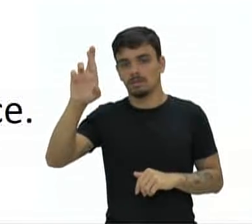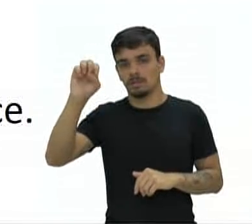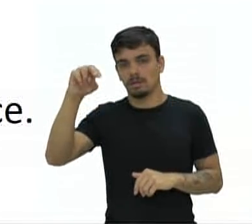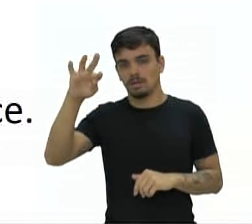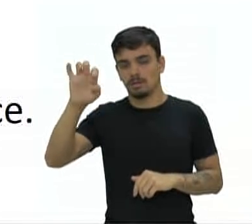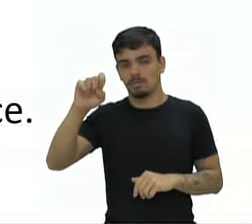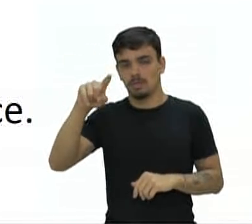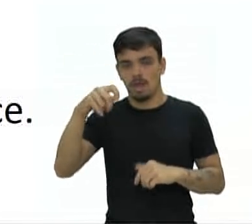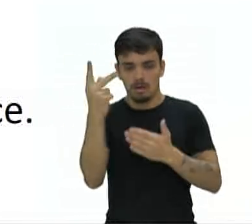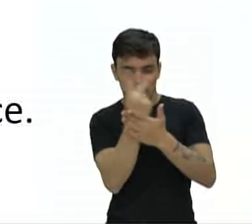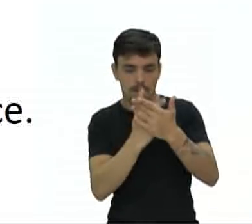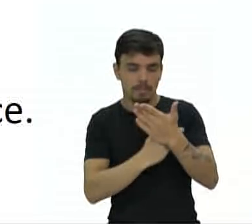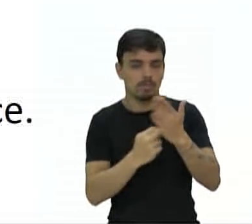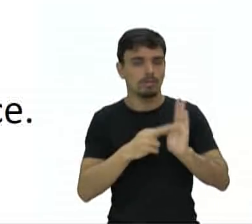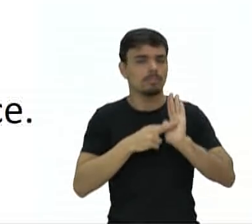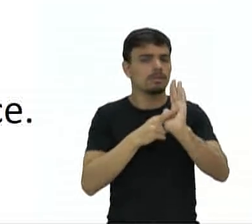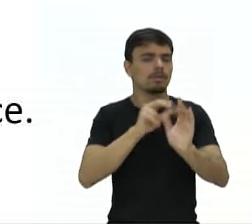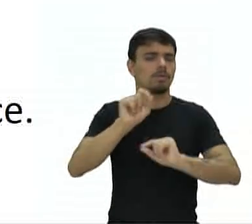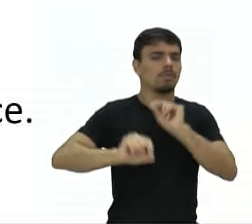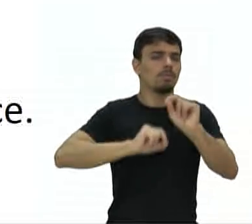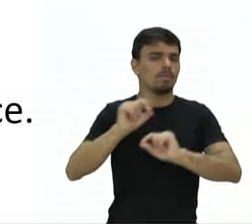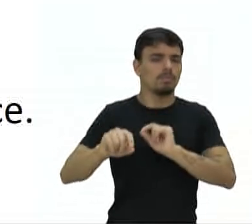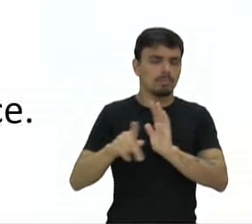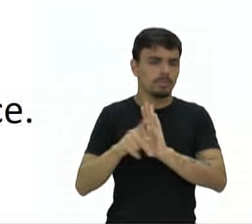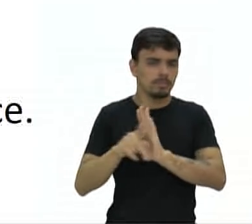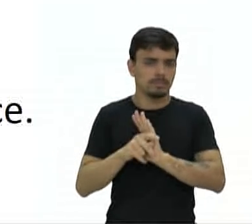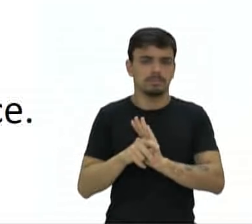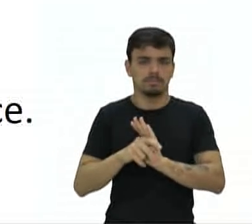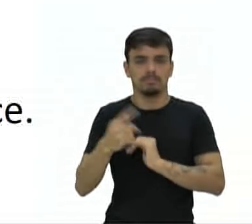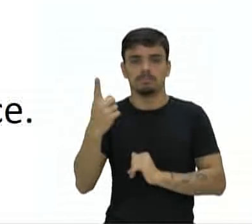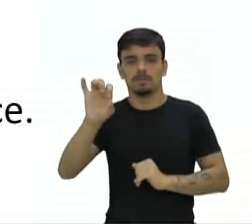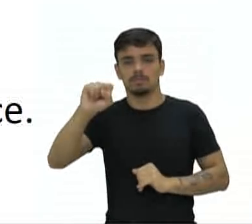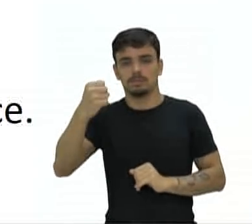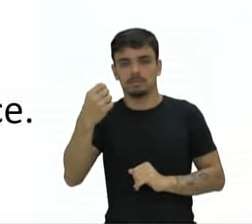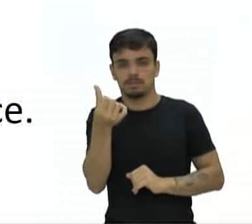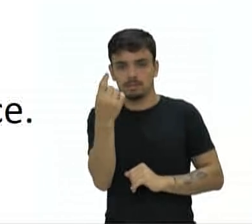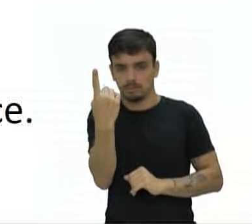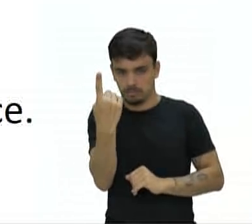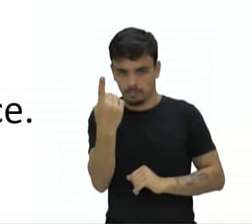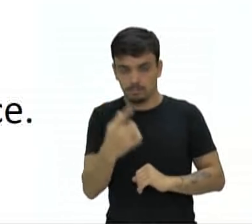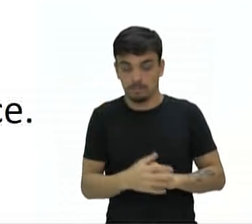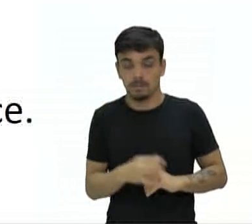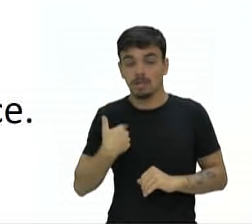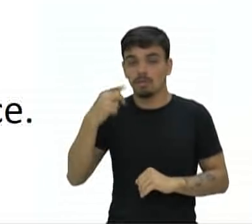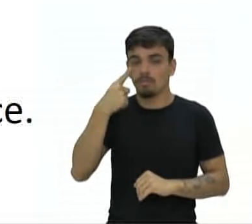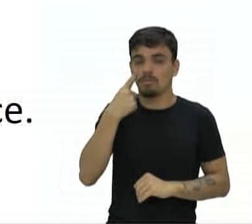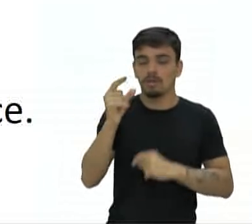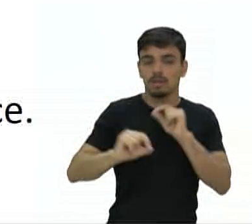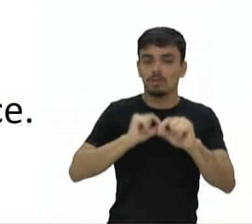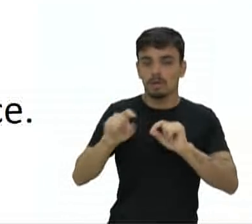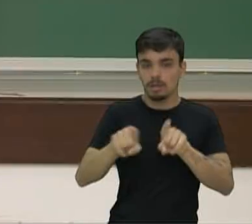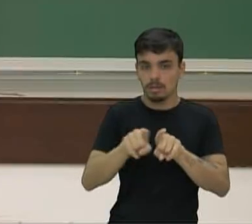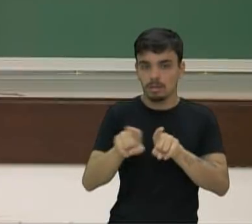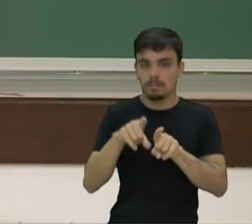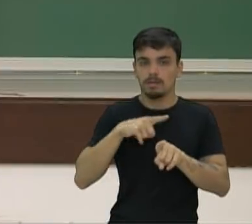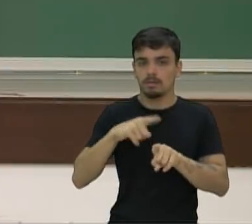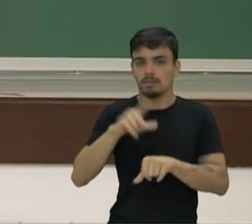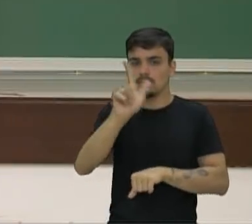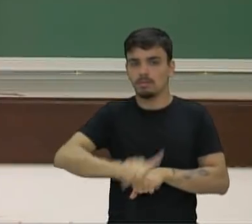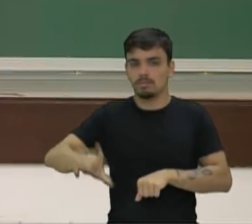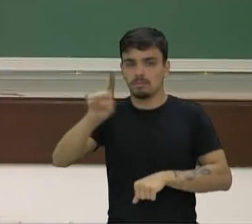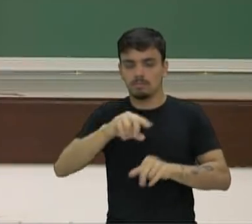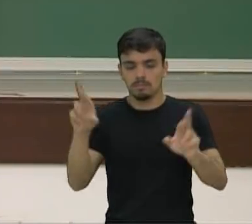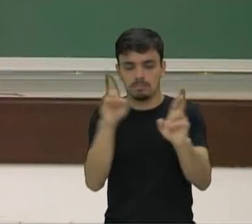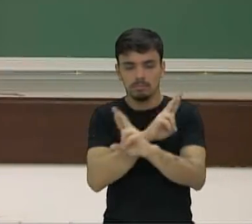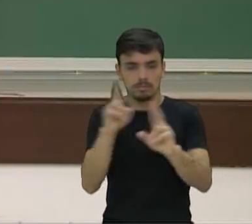uma pintura, uma representação de Litovchenko, de 1861. Eu vi também em algumas literaturas